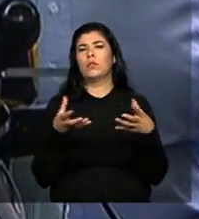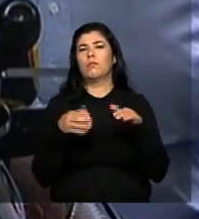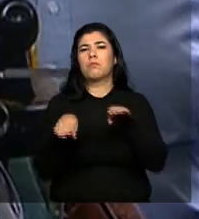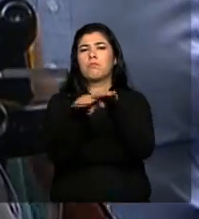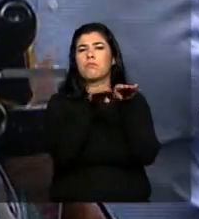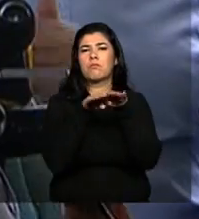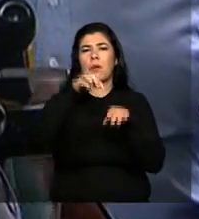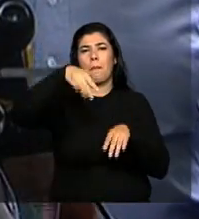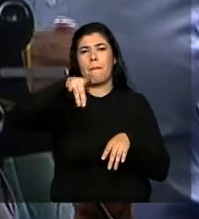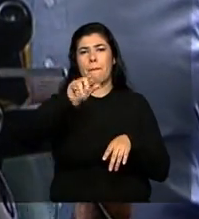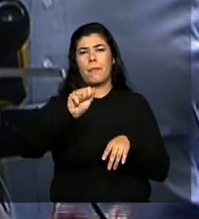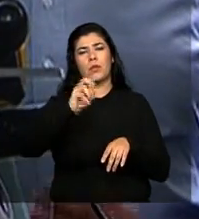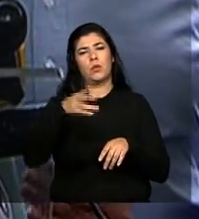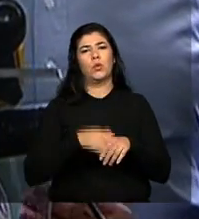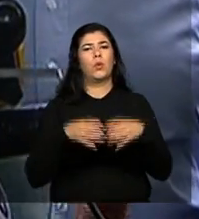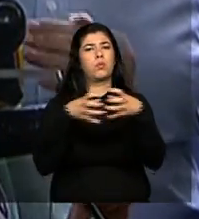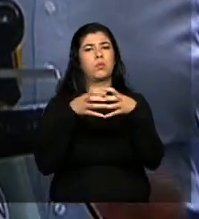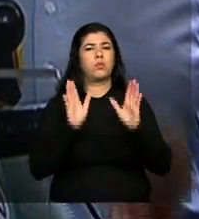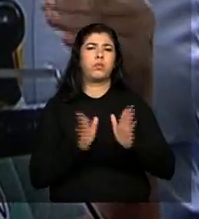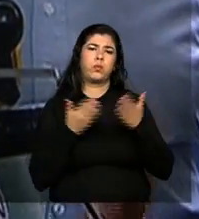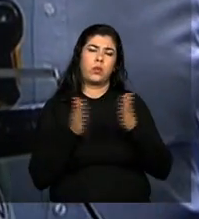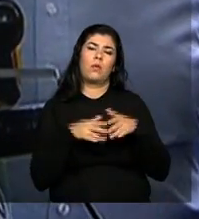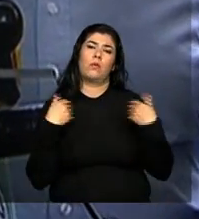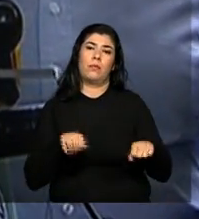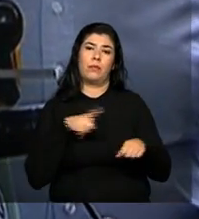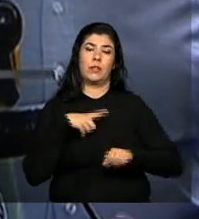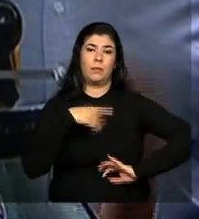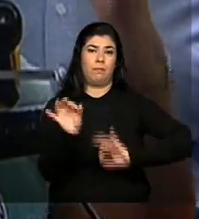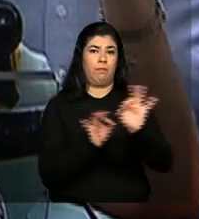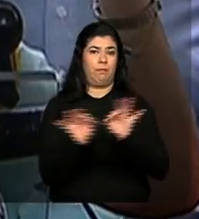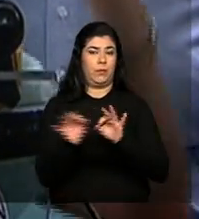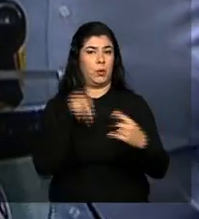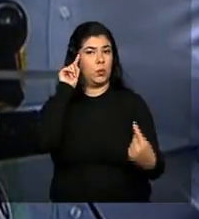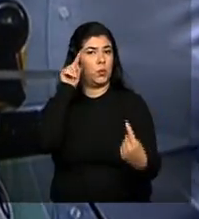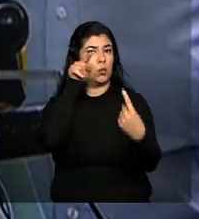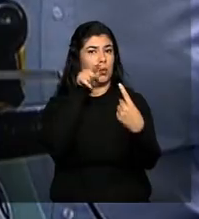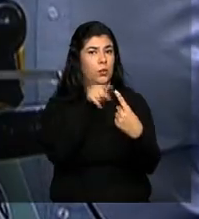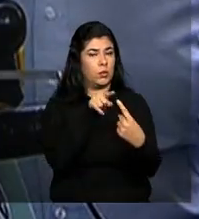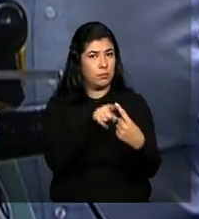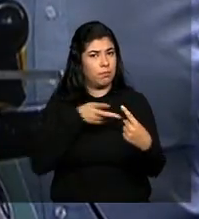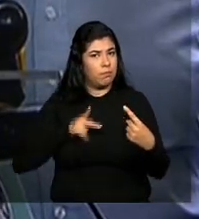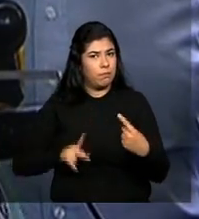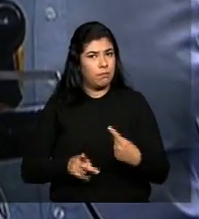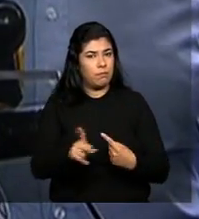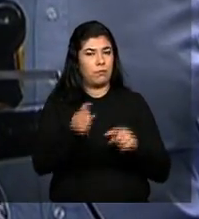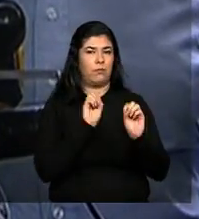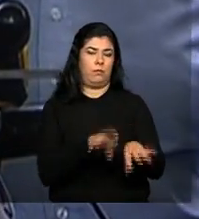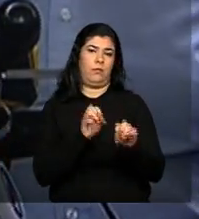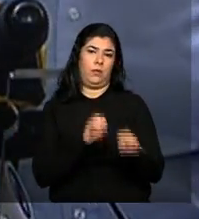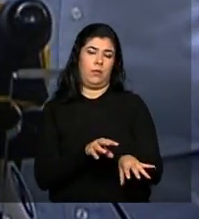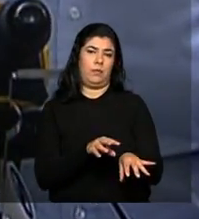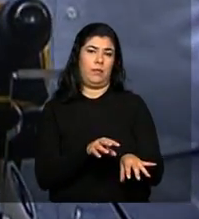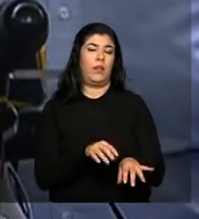no Brasil, ela tem de ter uma perspectiva sistemática de educação de qualidade. Essa será um